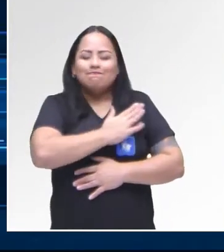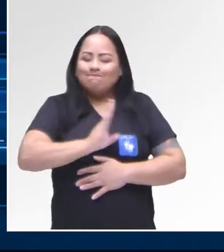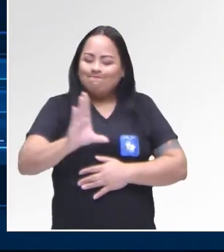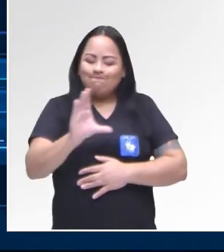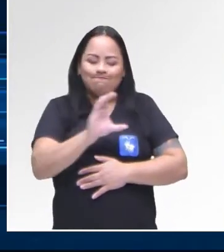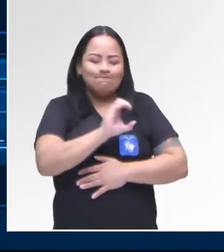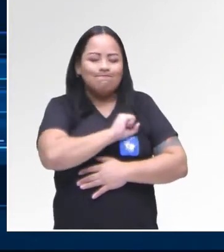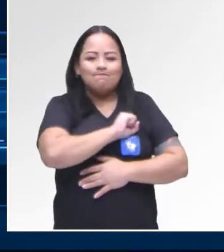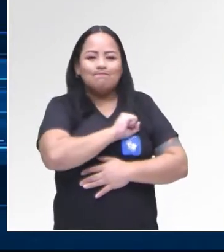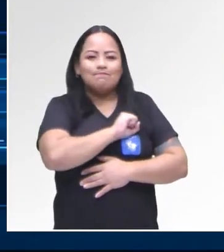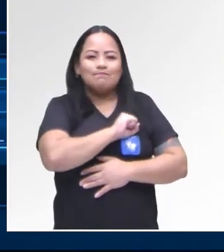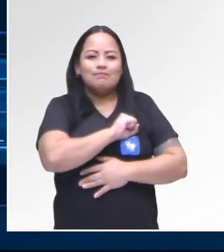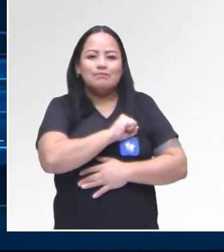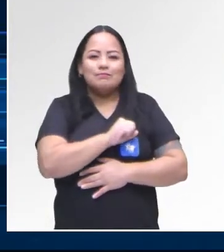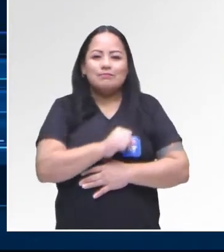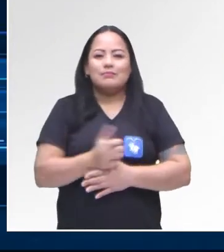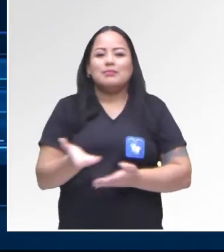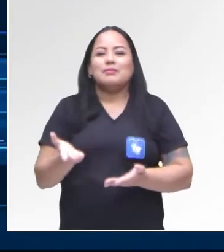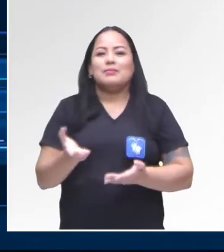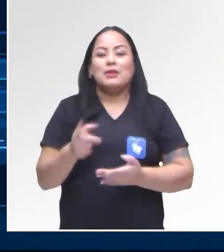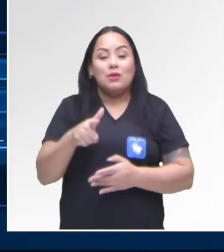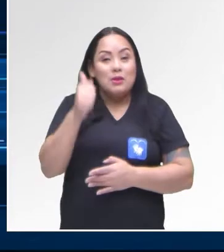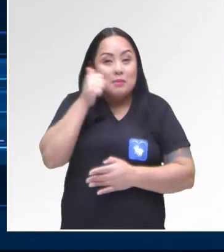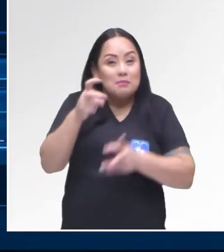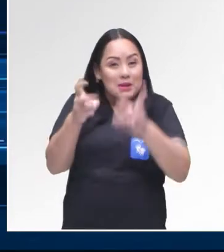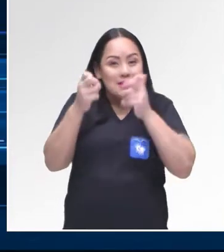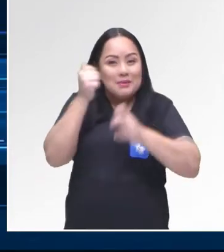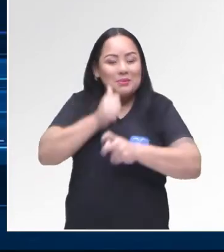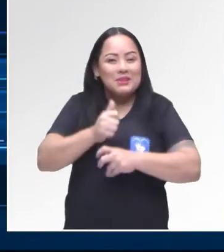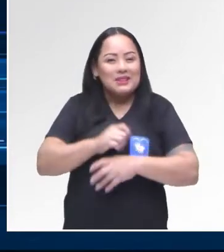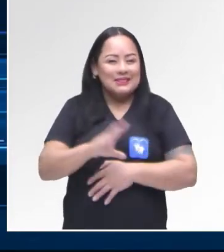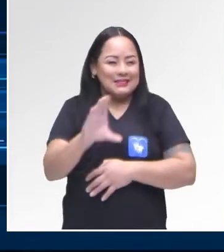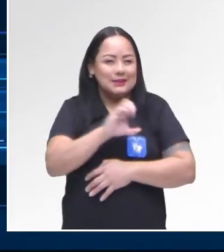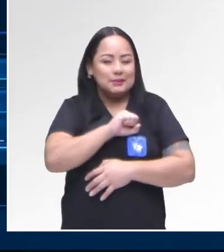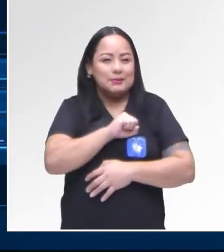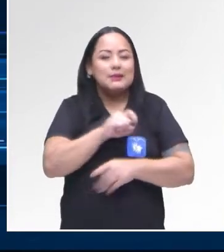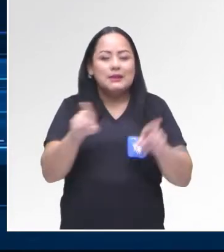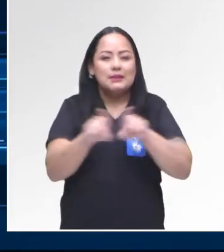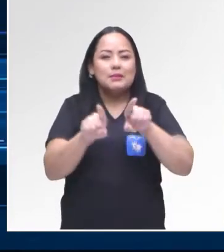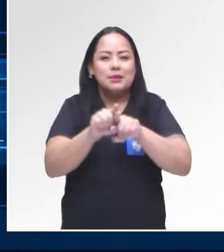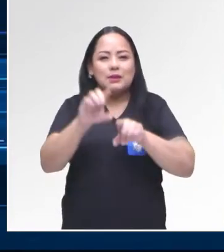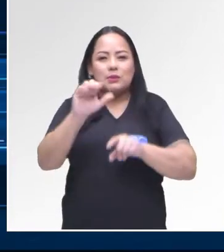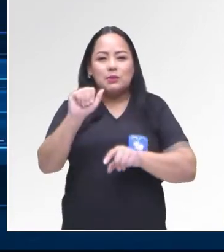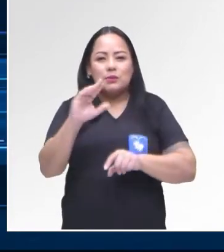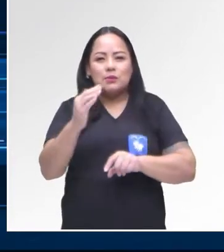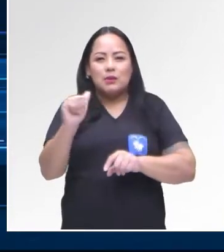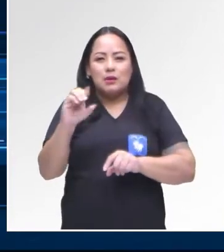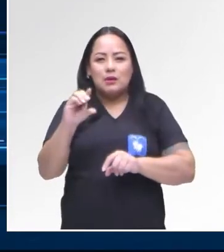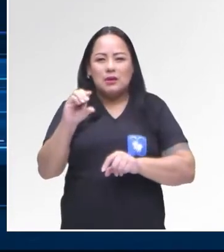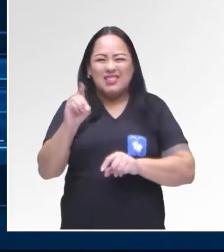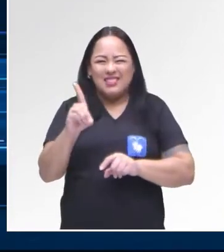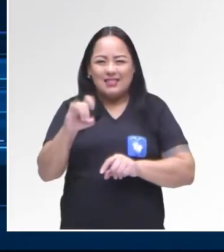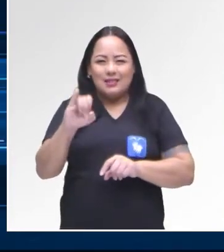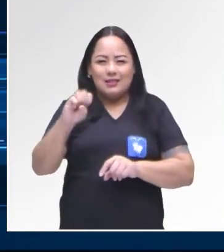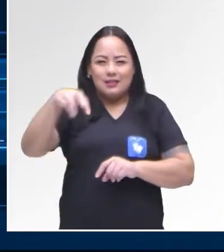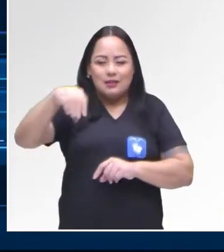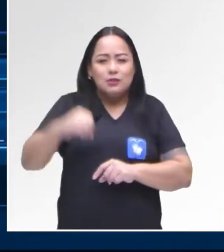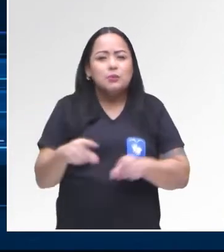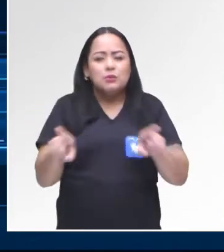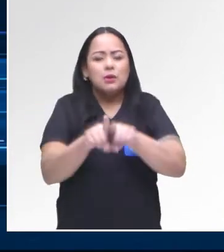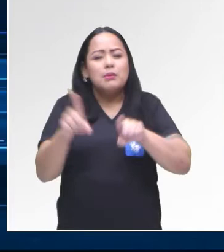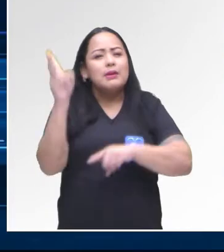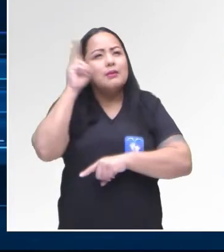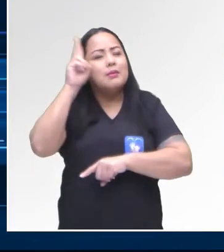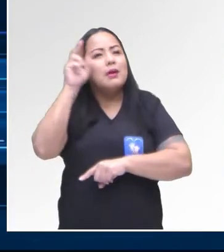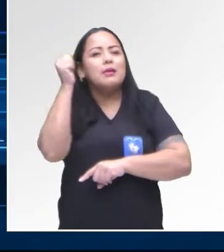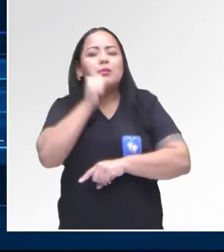Olha só, a amada. Olha a amada. Também no arcadismo, nós tínhamos essa questão da amada,